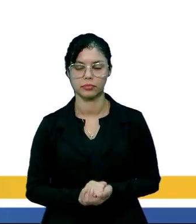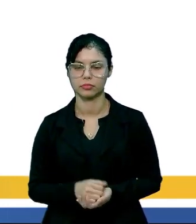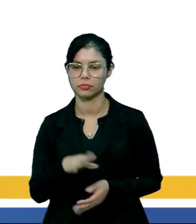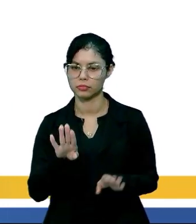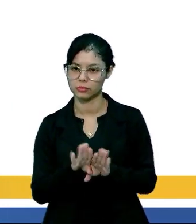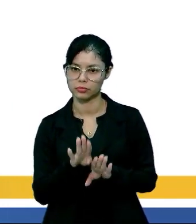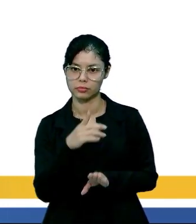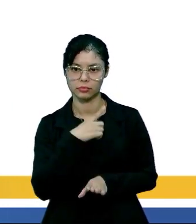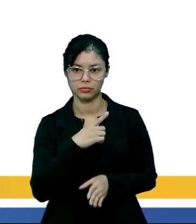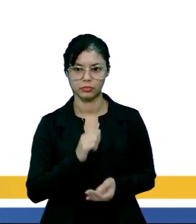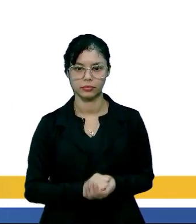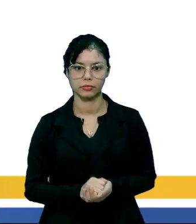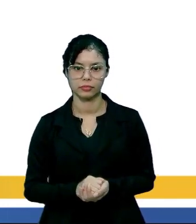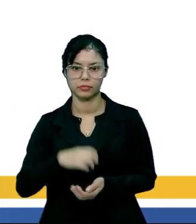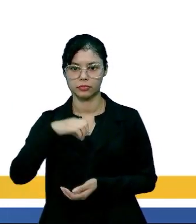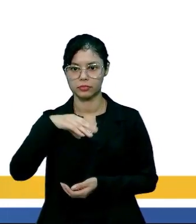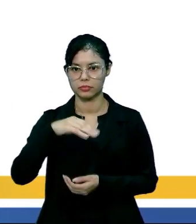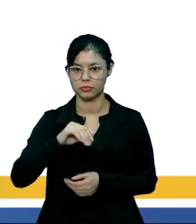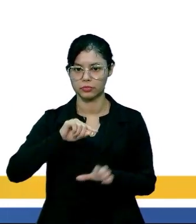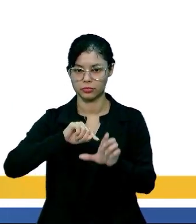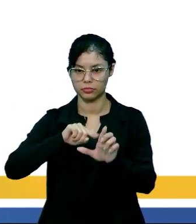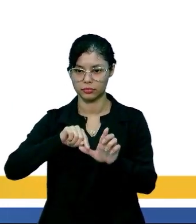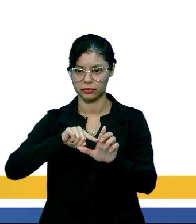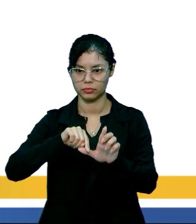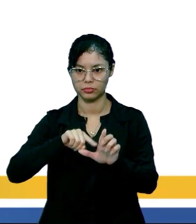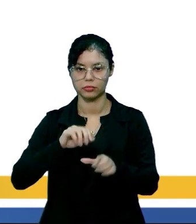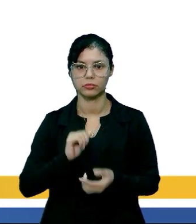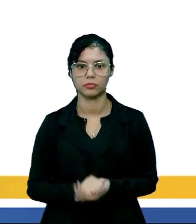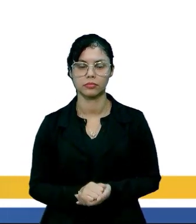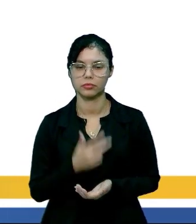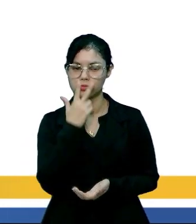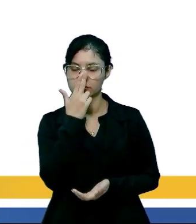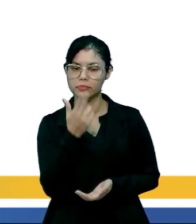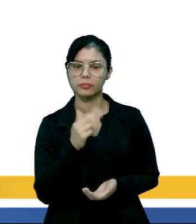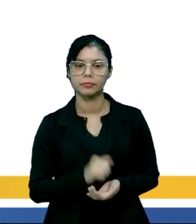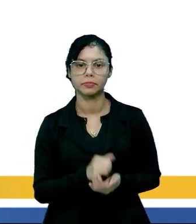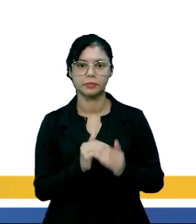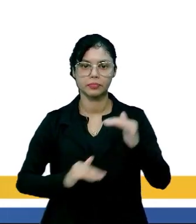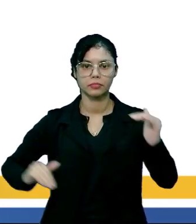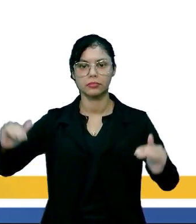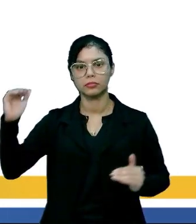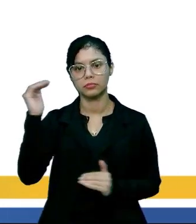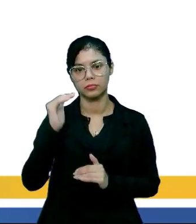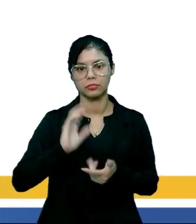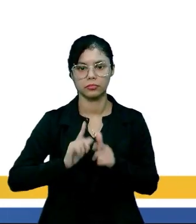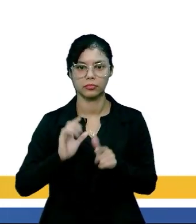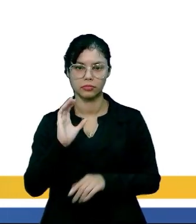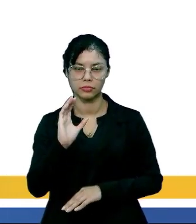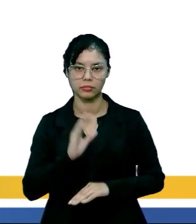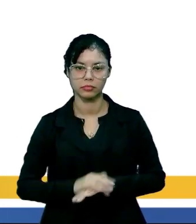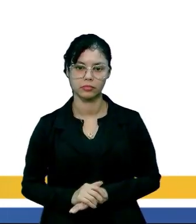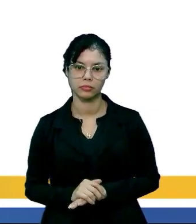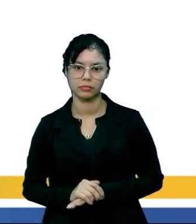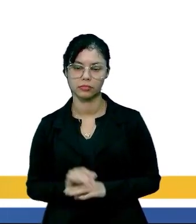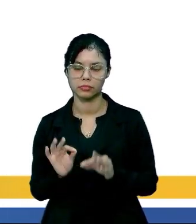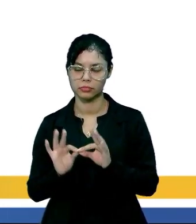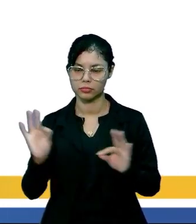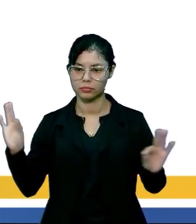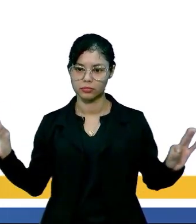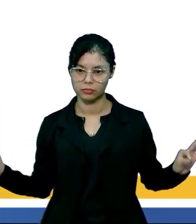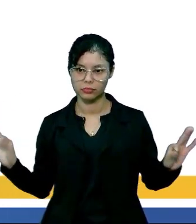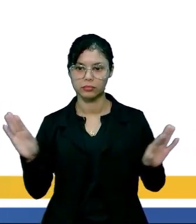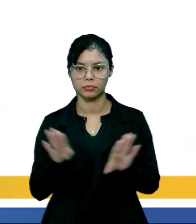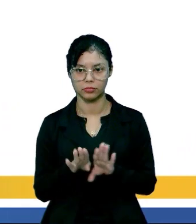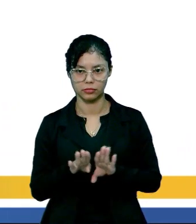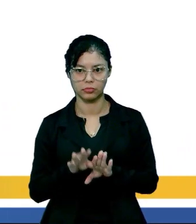Temos também aquele ângulo de 90 graus, que aparece ali ao lado, tá? Acima da letra C. E a distância que nós estamos